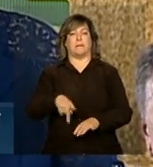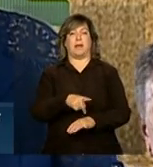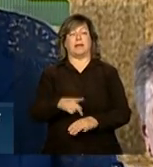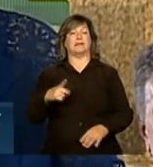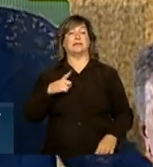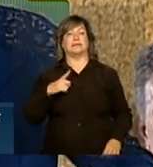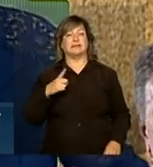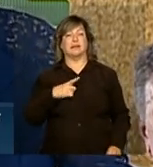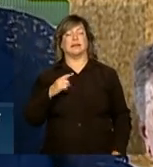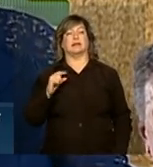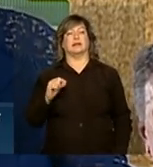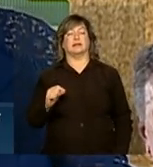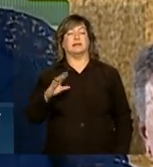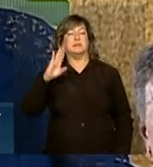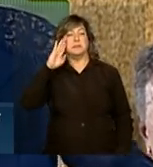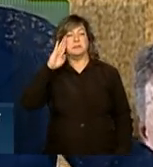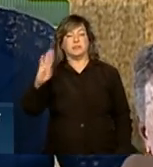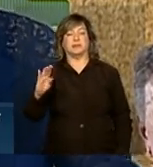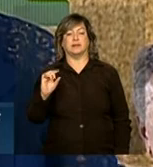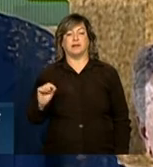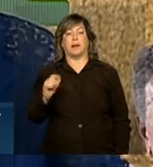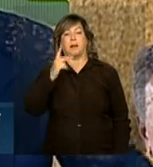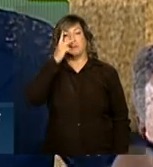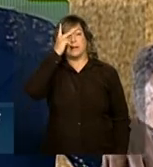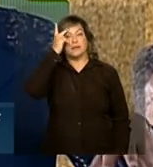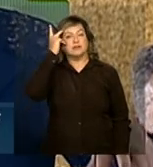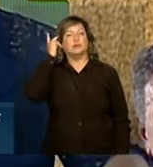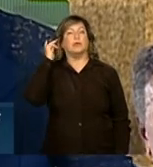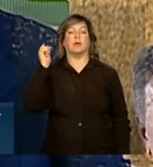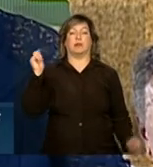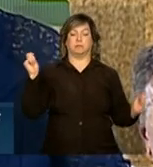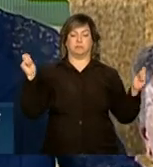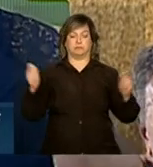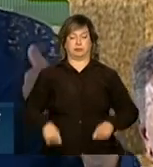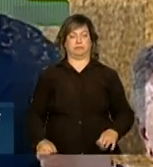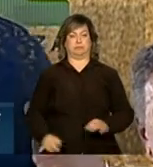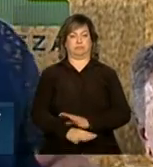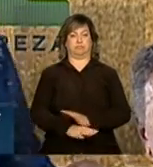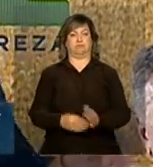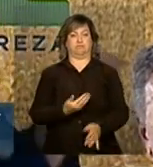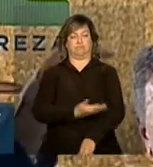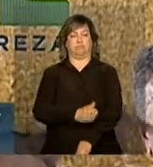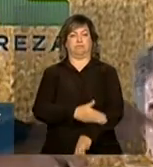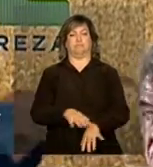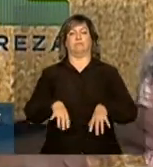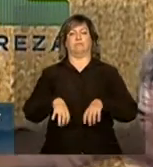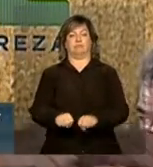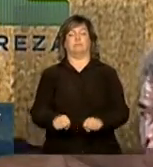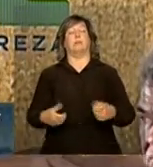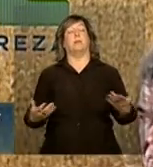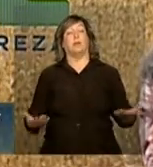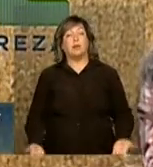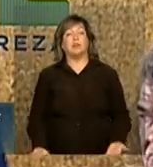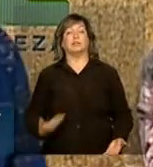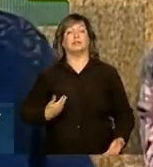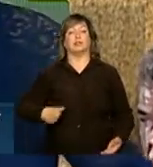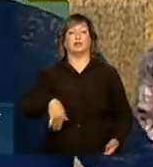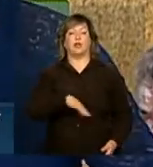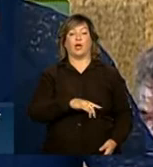tenha, sobretudo, pessoas capacitadas. Por isso que nós